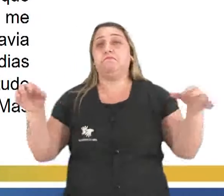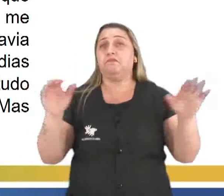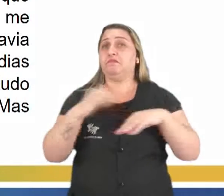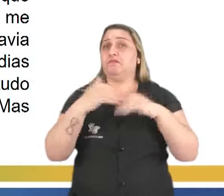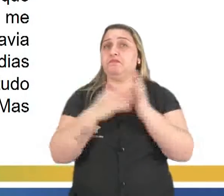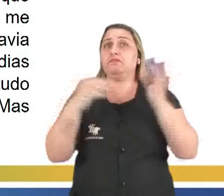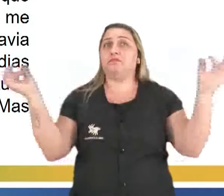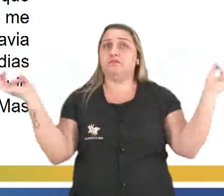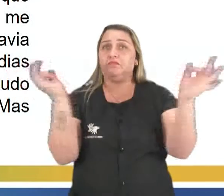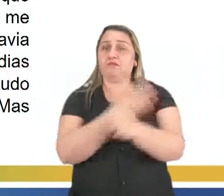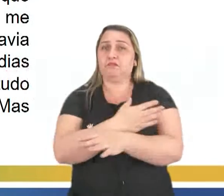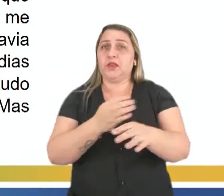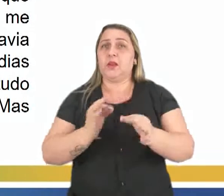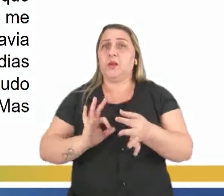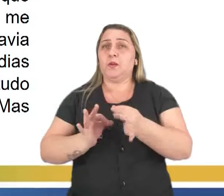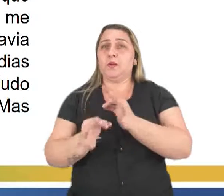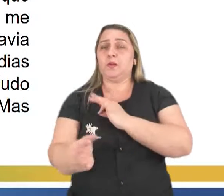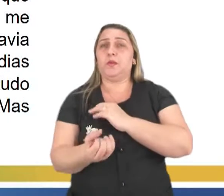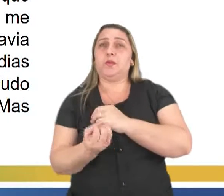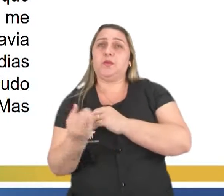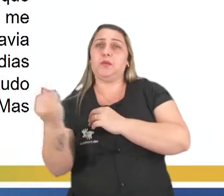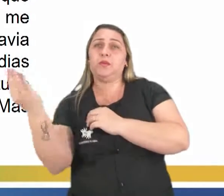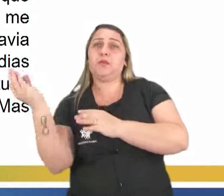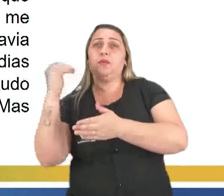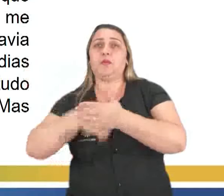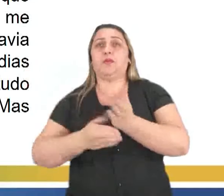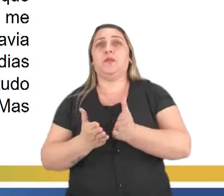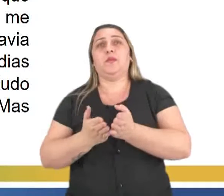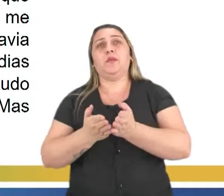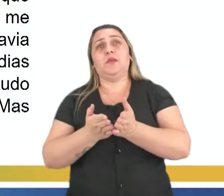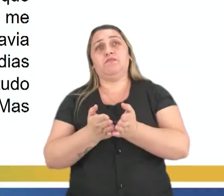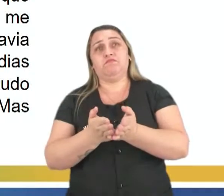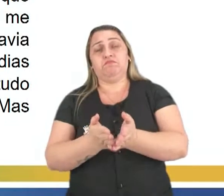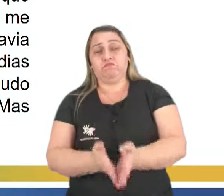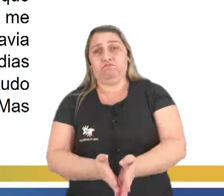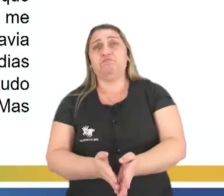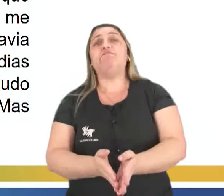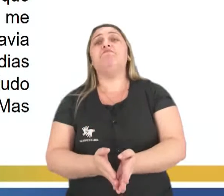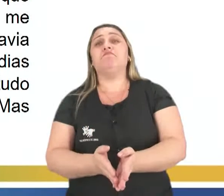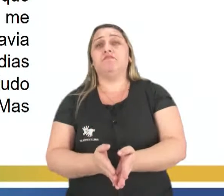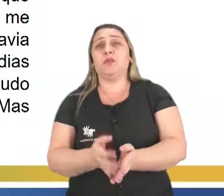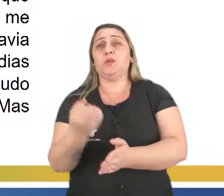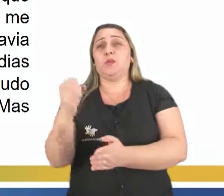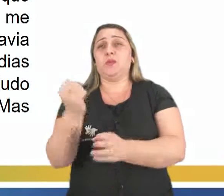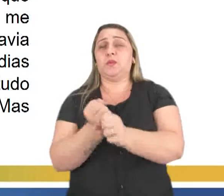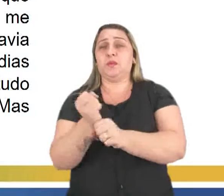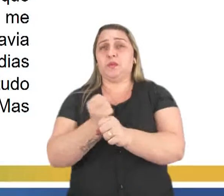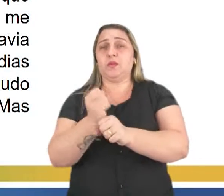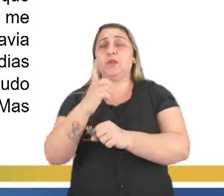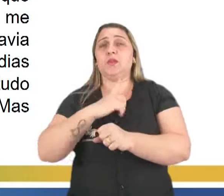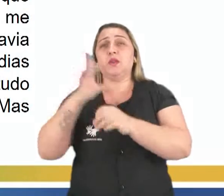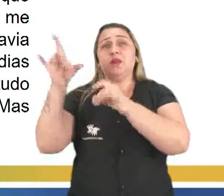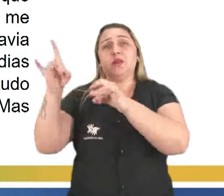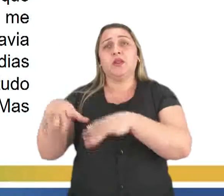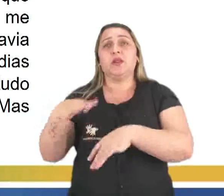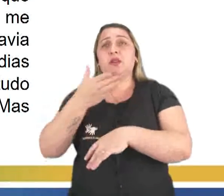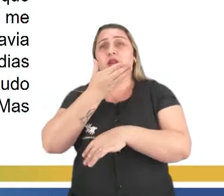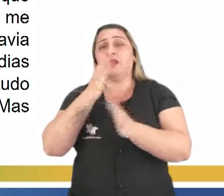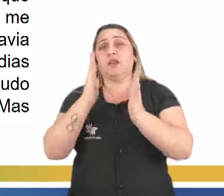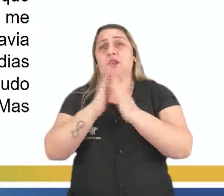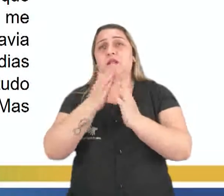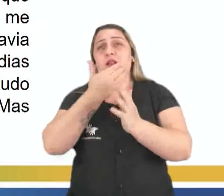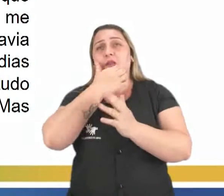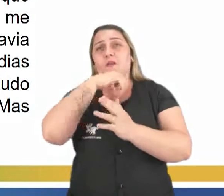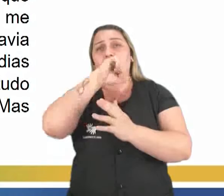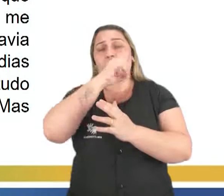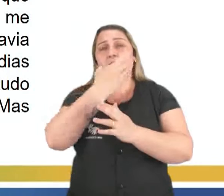tudo ficou pronto para a longa viagem, embarquei no naviozinho. Fazia justamente 8 anos que tinha deixado a casa de meus